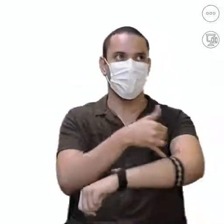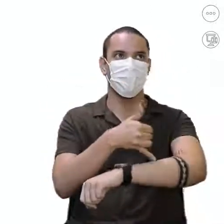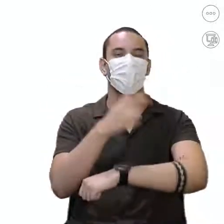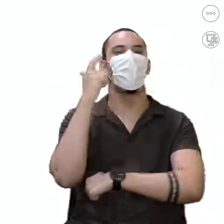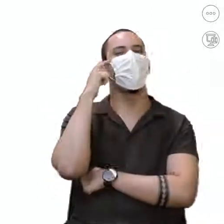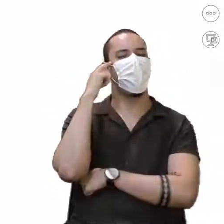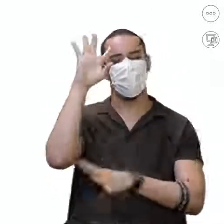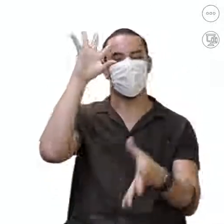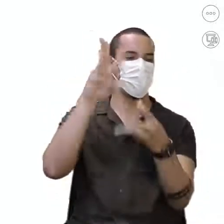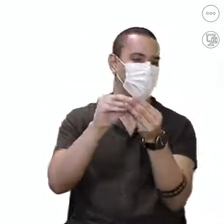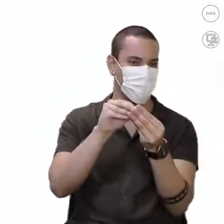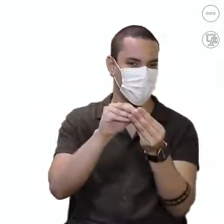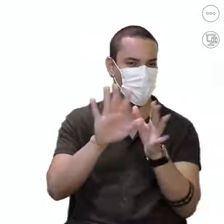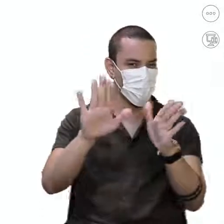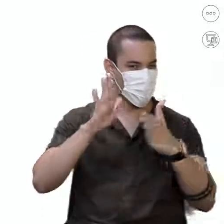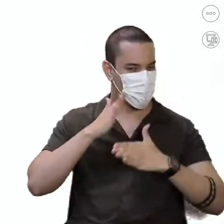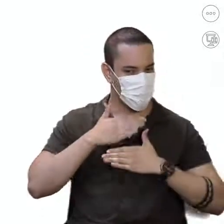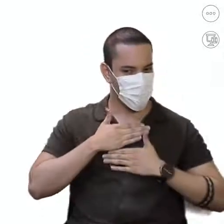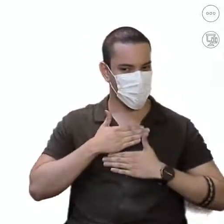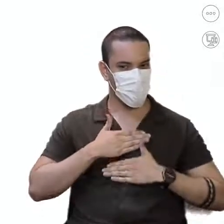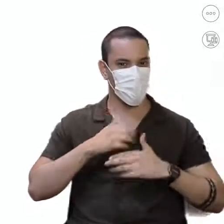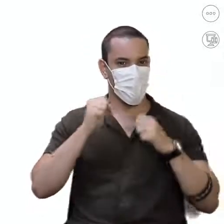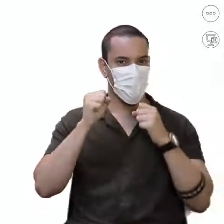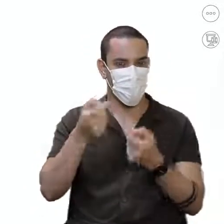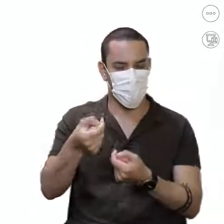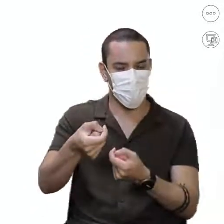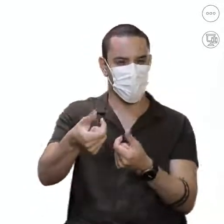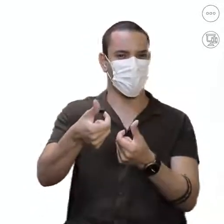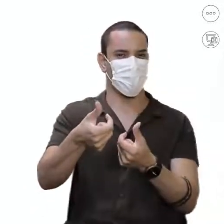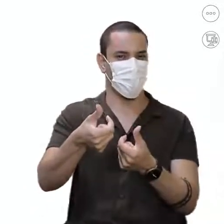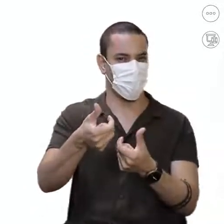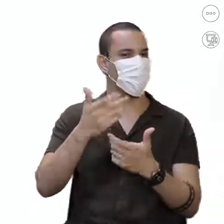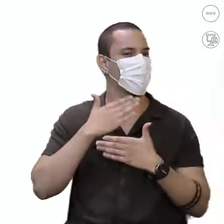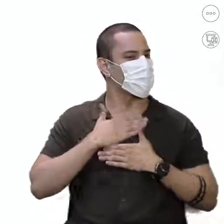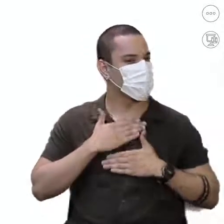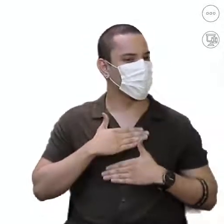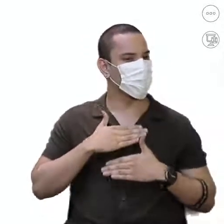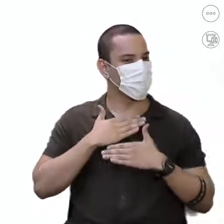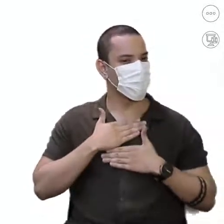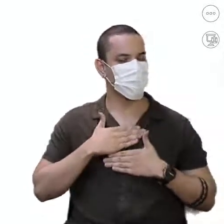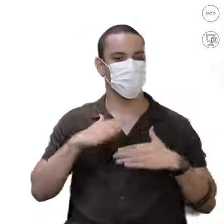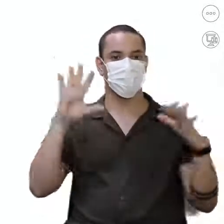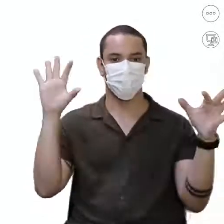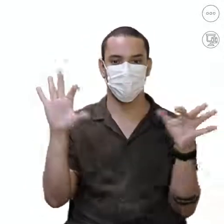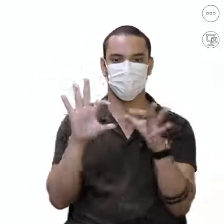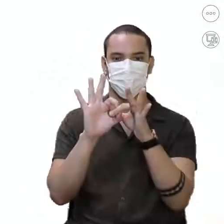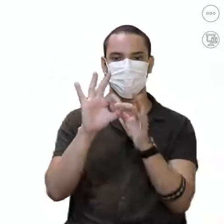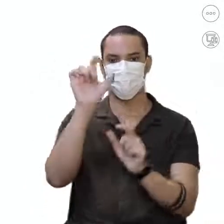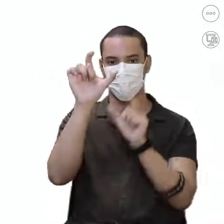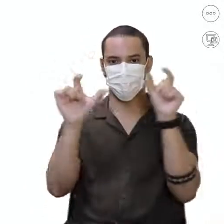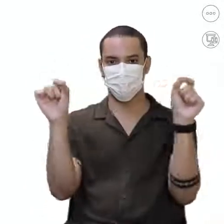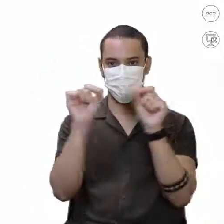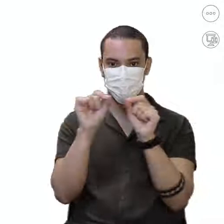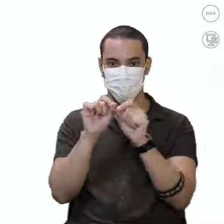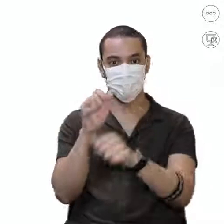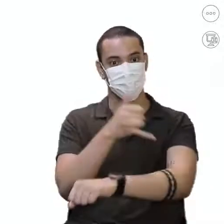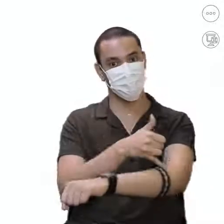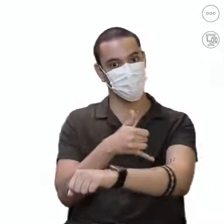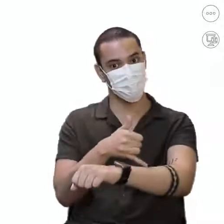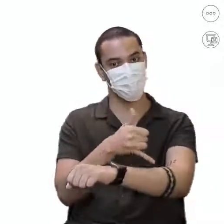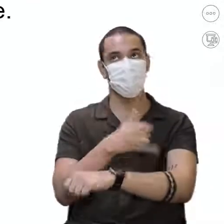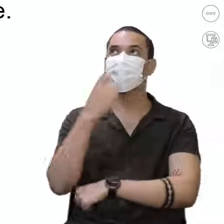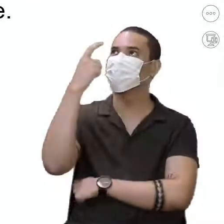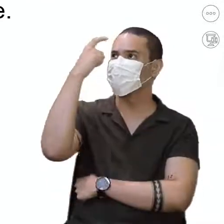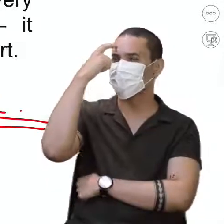pensa, é isso, calma lá, pode ser e pode não ser, tá? A união das pessoas para fazer tatuagens, aí